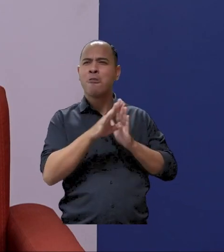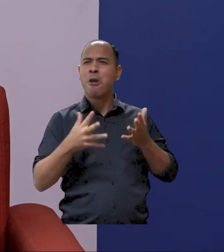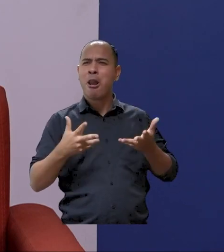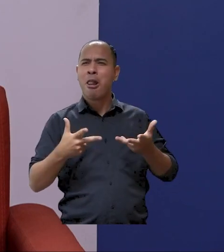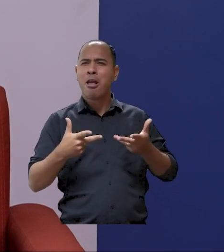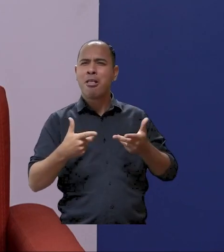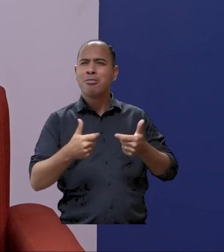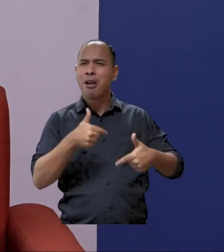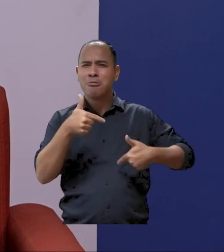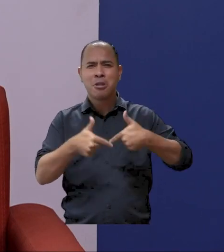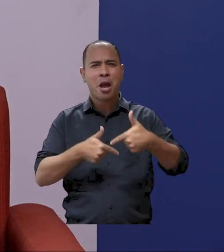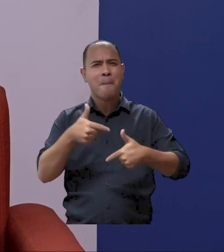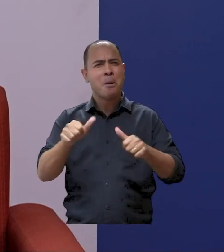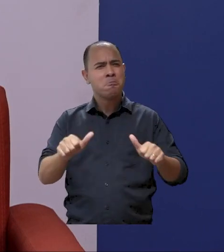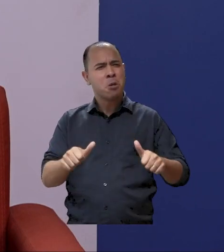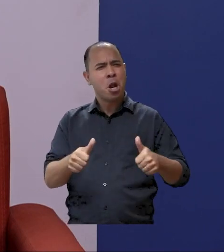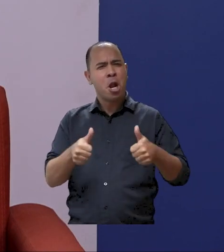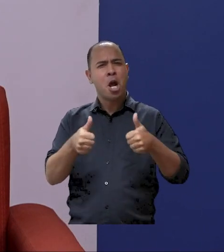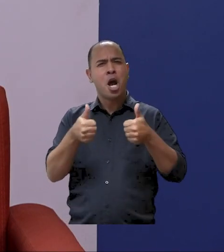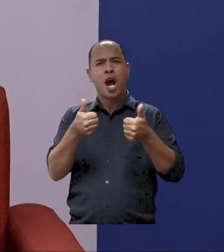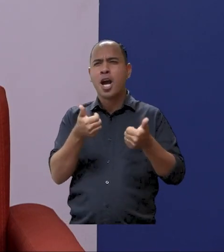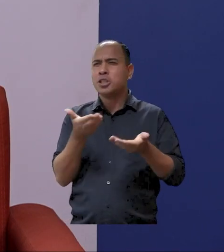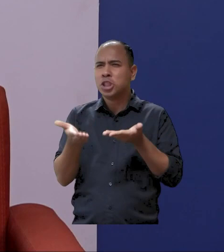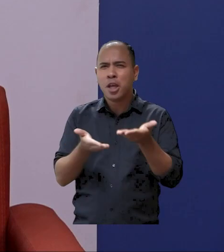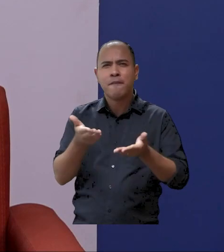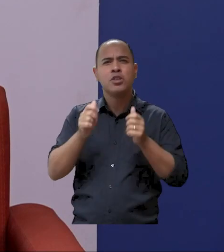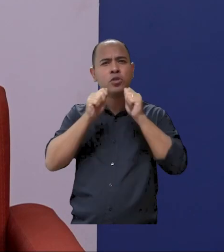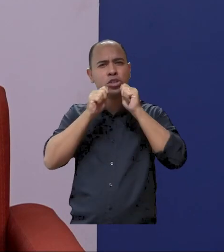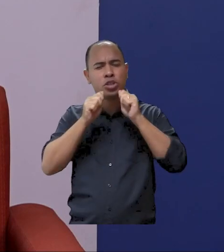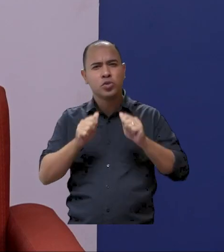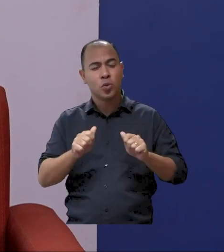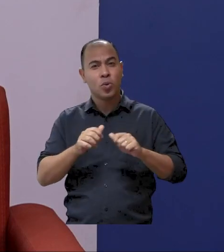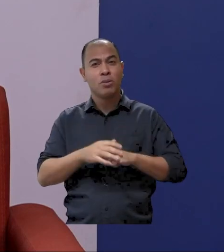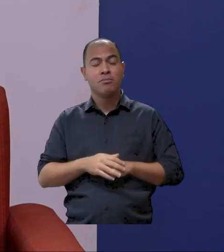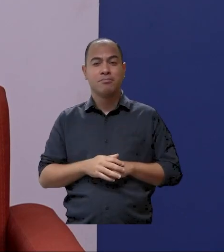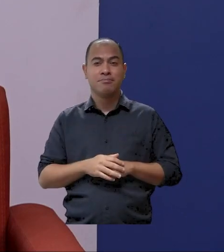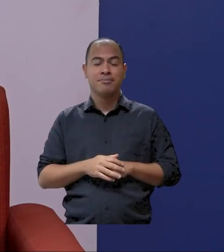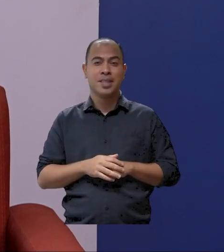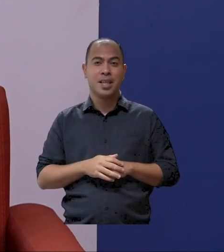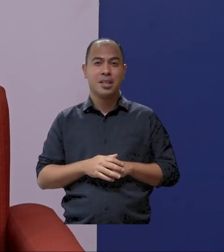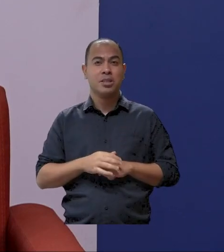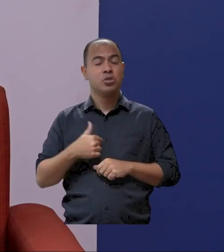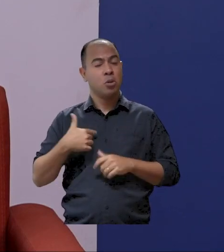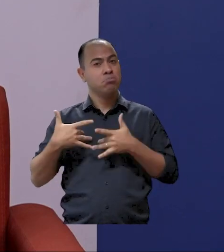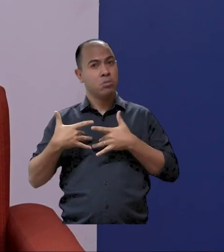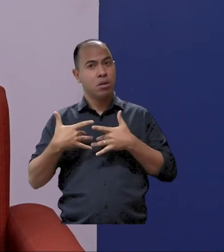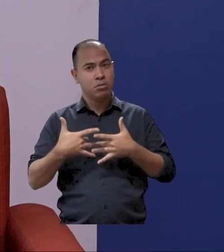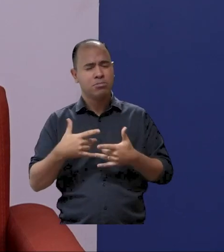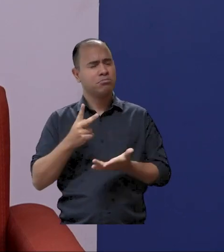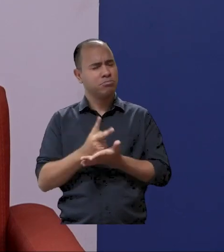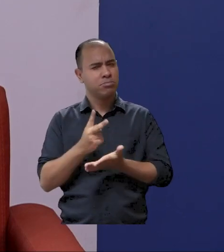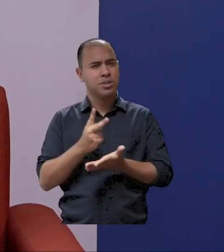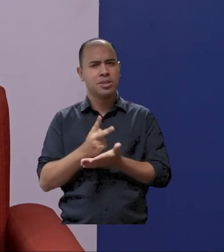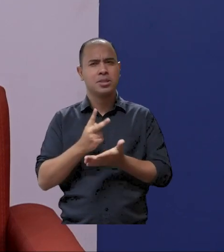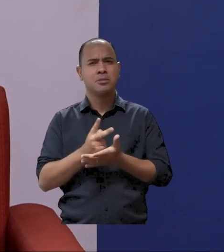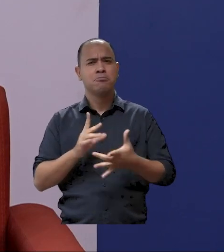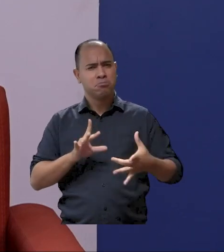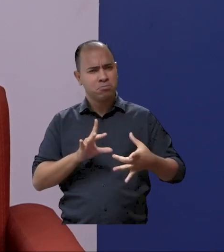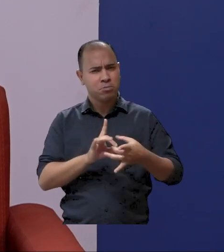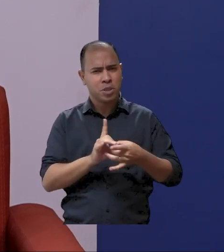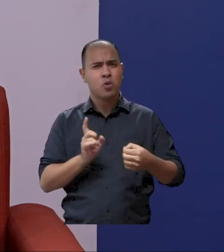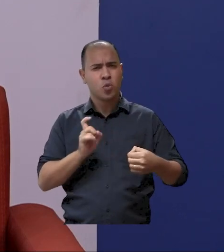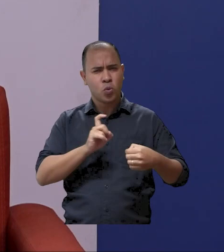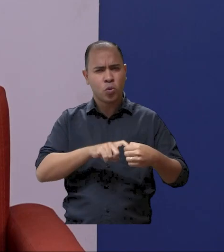refletindo na qualidade, na eficiência, na produtividade do serviço prestado pelos assessores, e nós nos colocamos